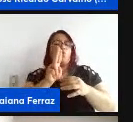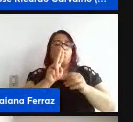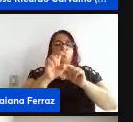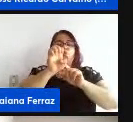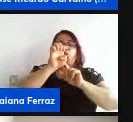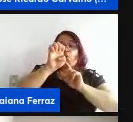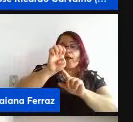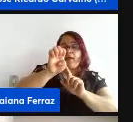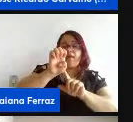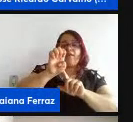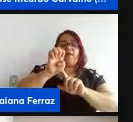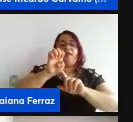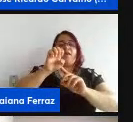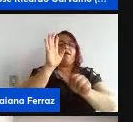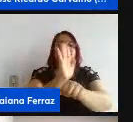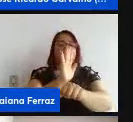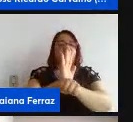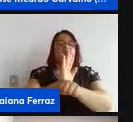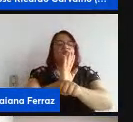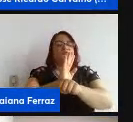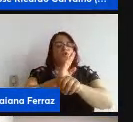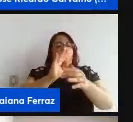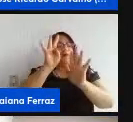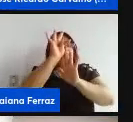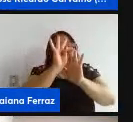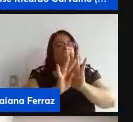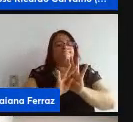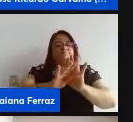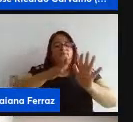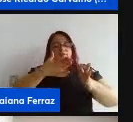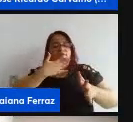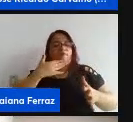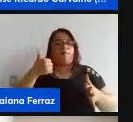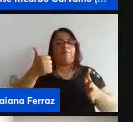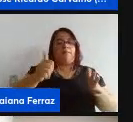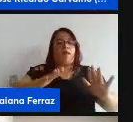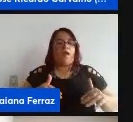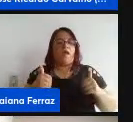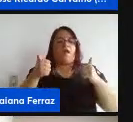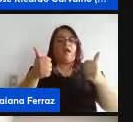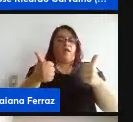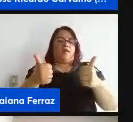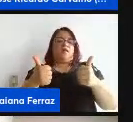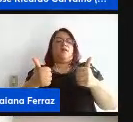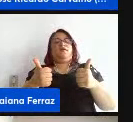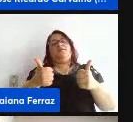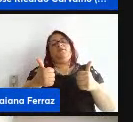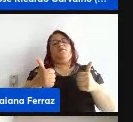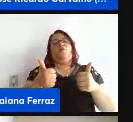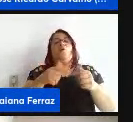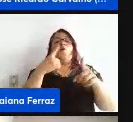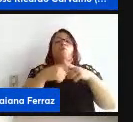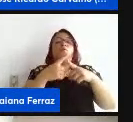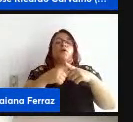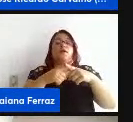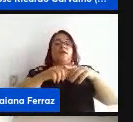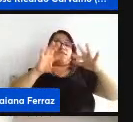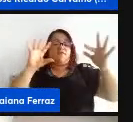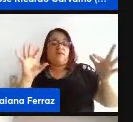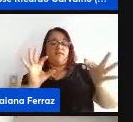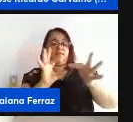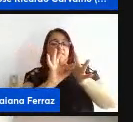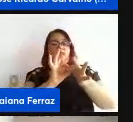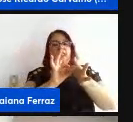para a progressão da narrativa, pois ele pode realizar relações entre termos ou enunciados que conferem a noção, né, de mudança de condição